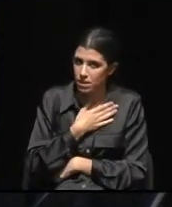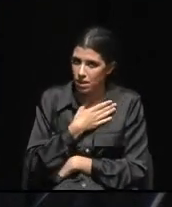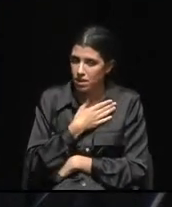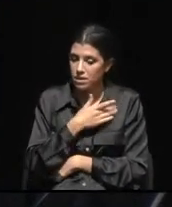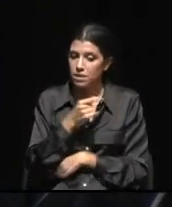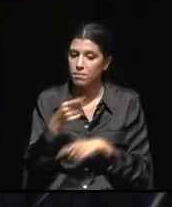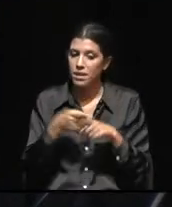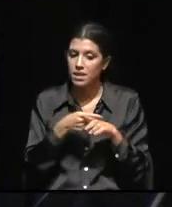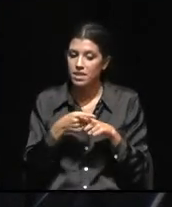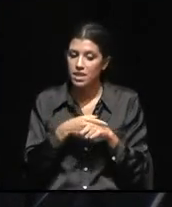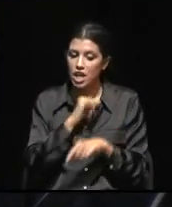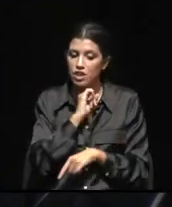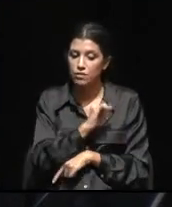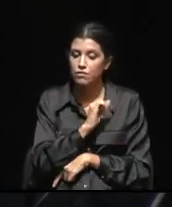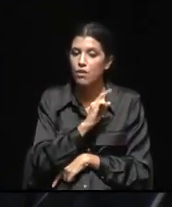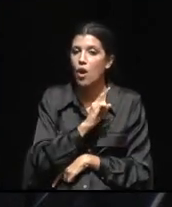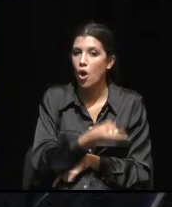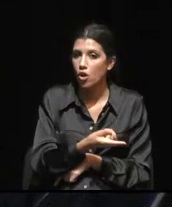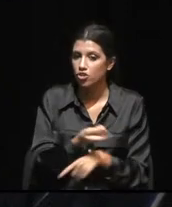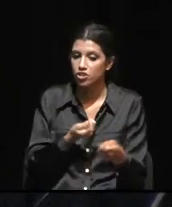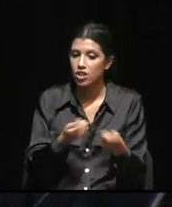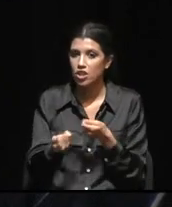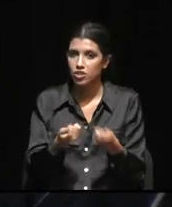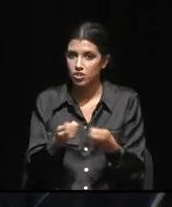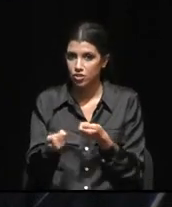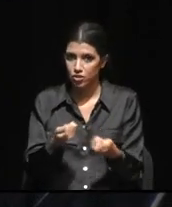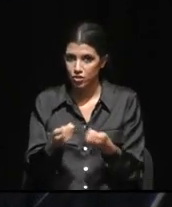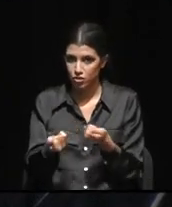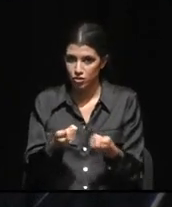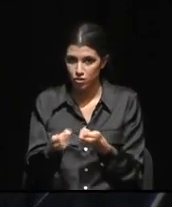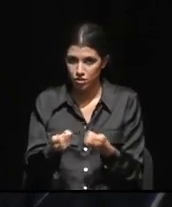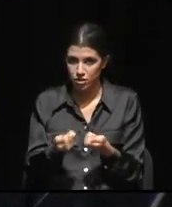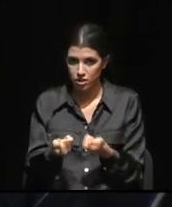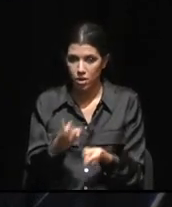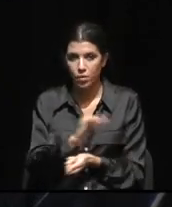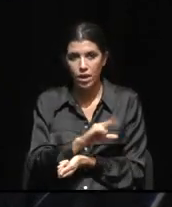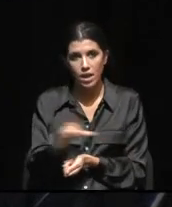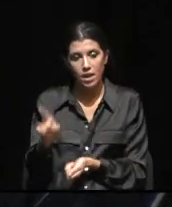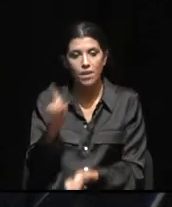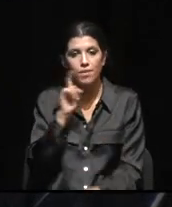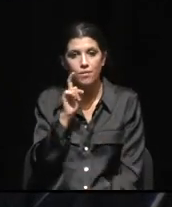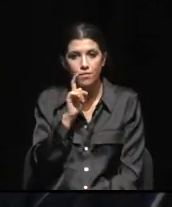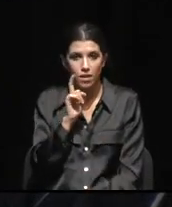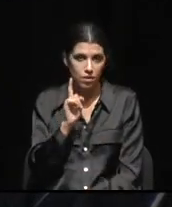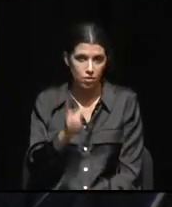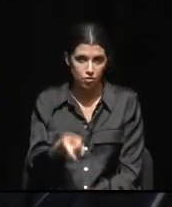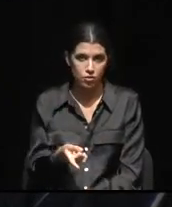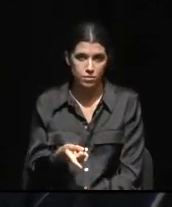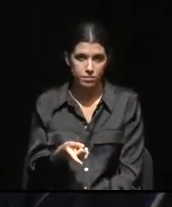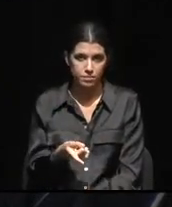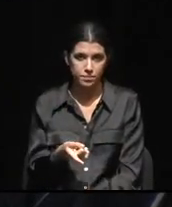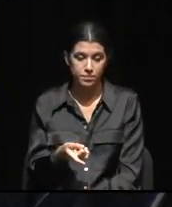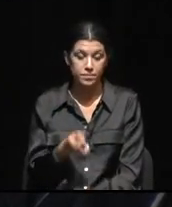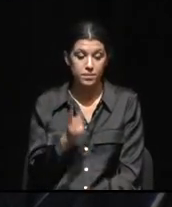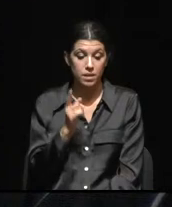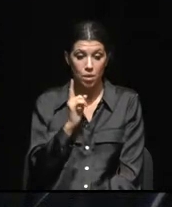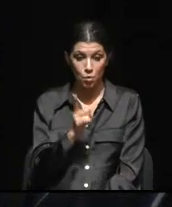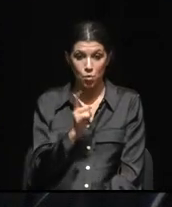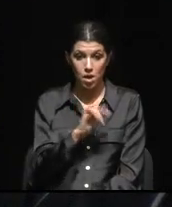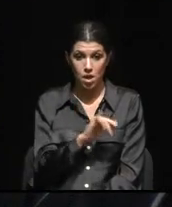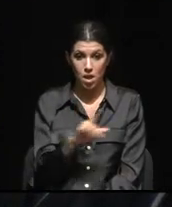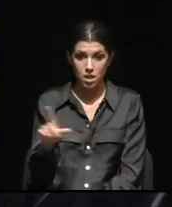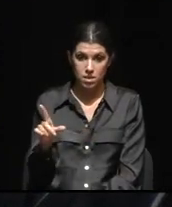interesses defenderiam nessa gestão preconizada pela iniciativa Liberal para a iniciativa